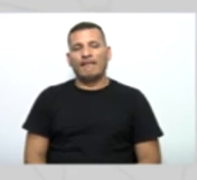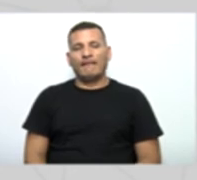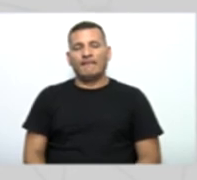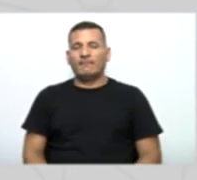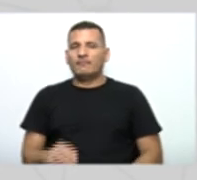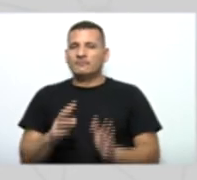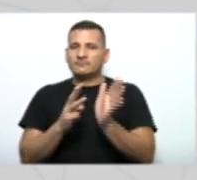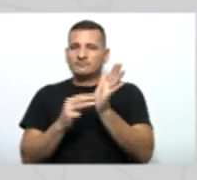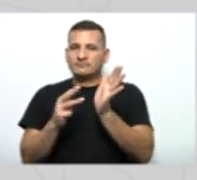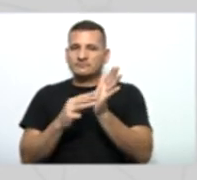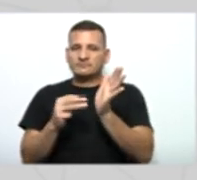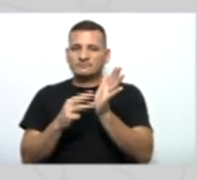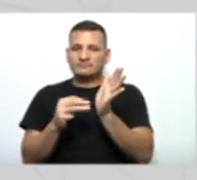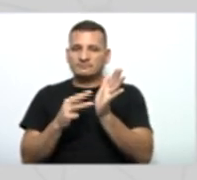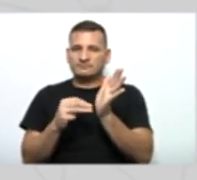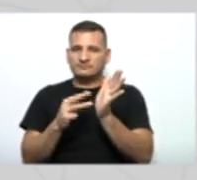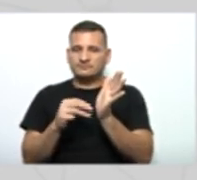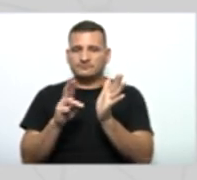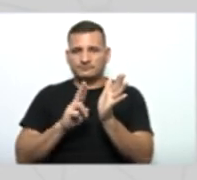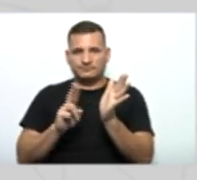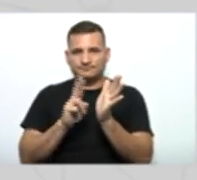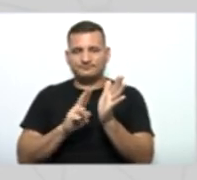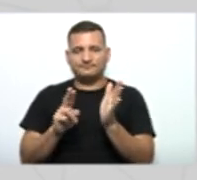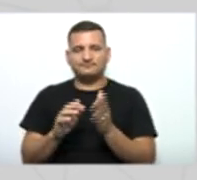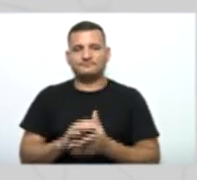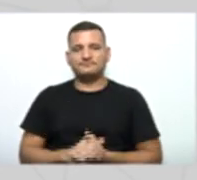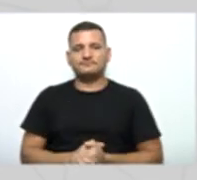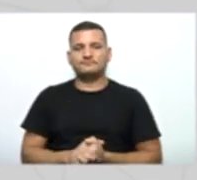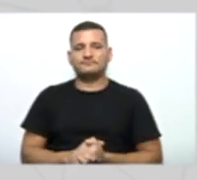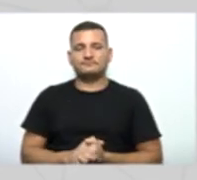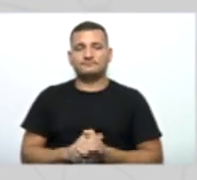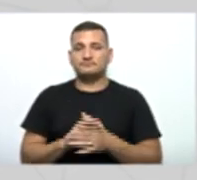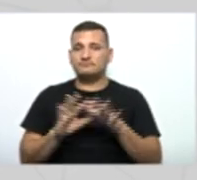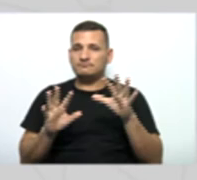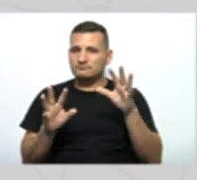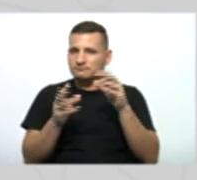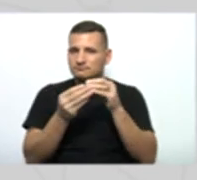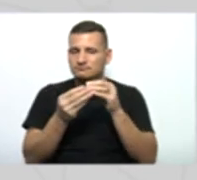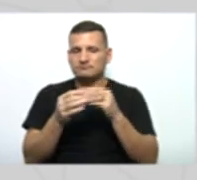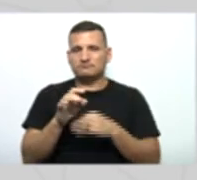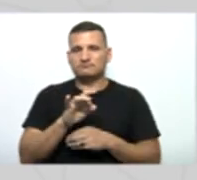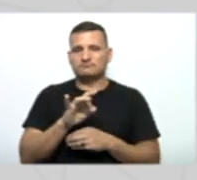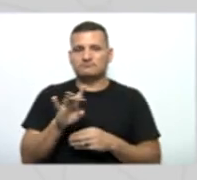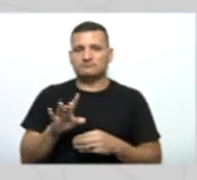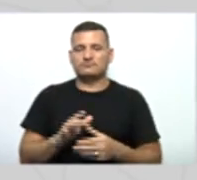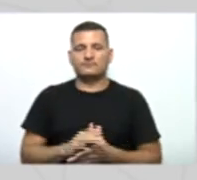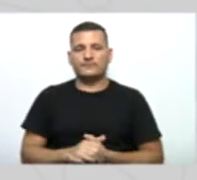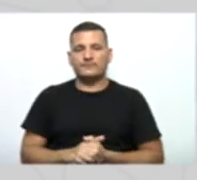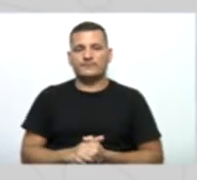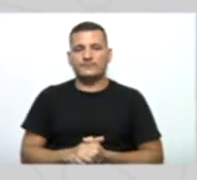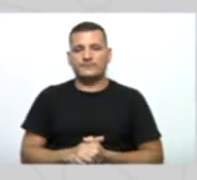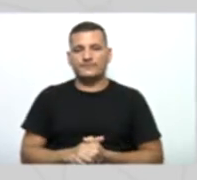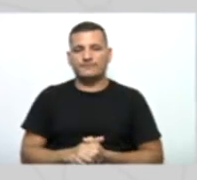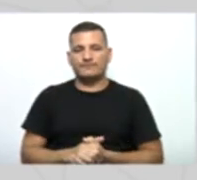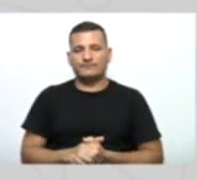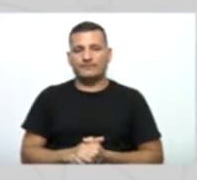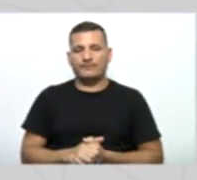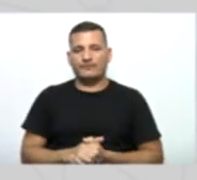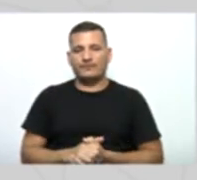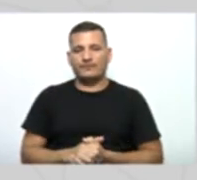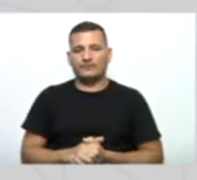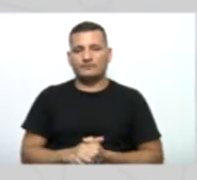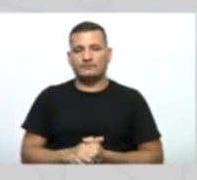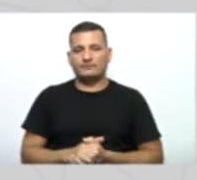através dos métodos de classe. Beleza? Então, foi complementando aí o conceito que foi dado